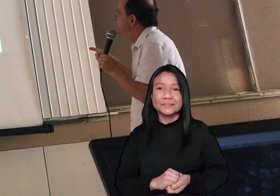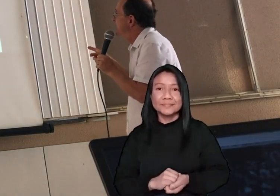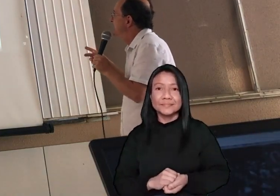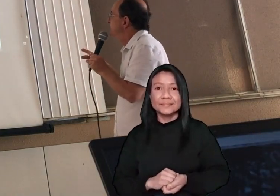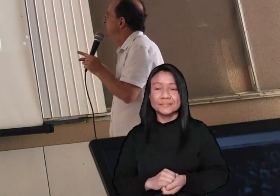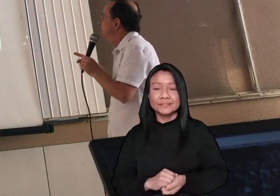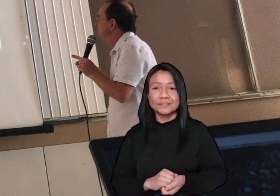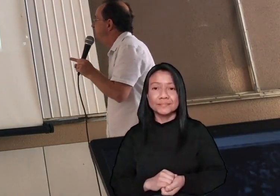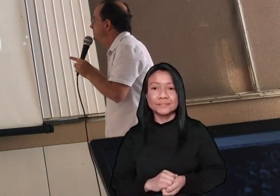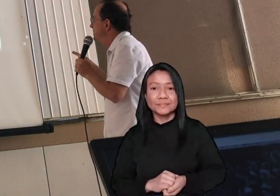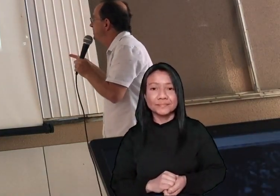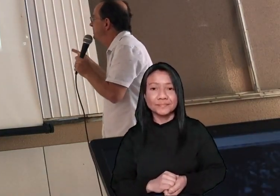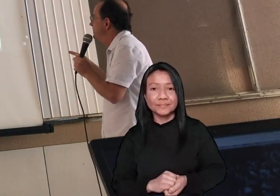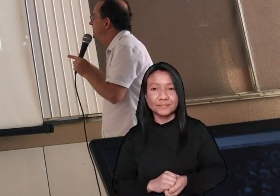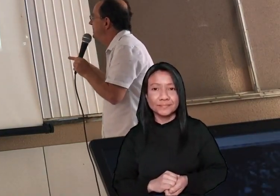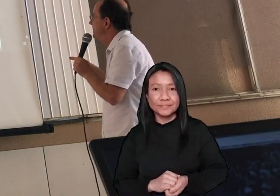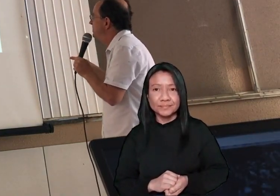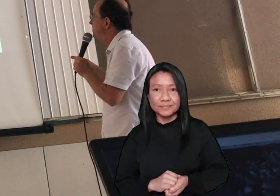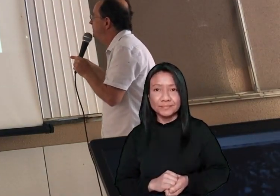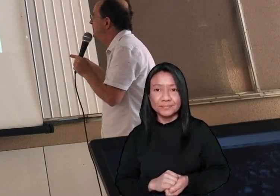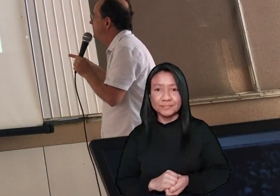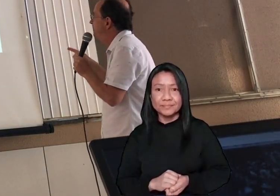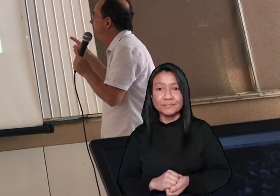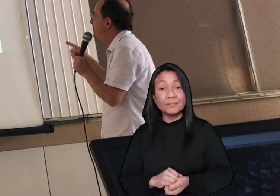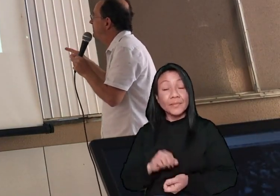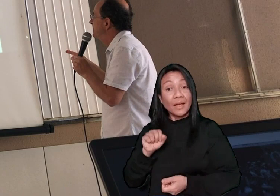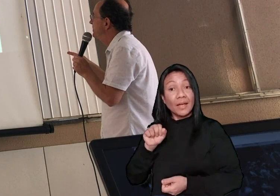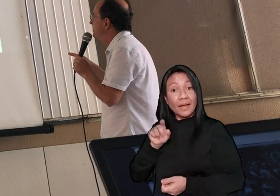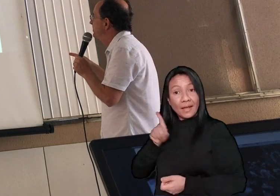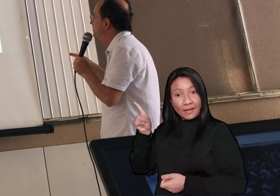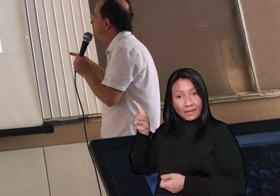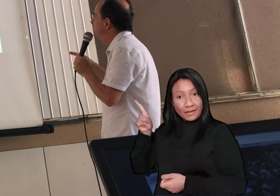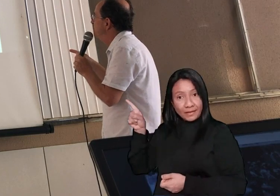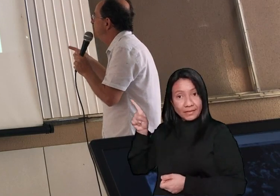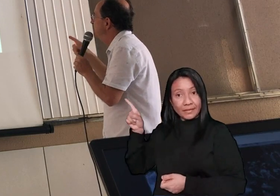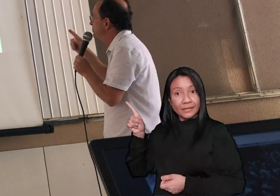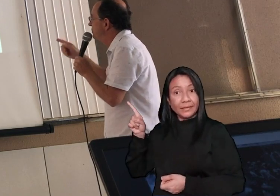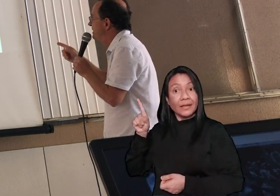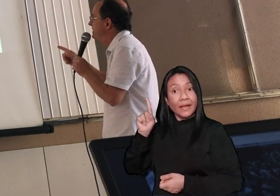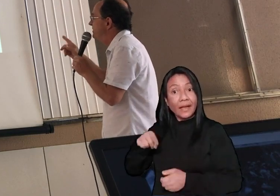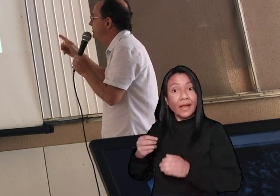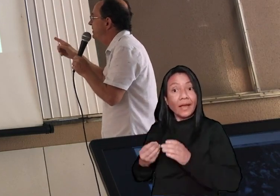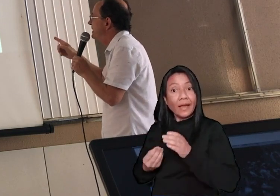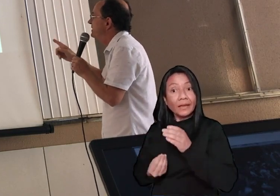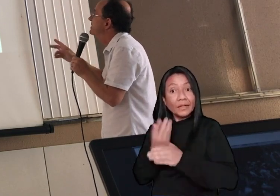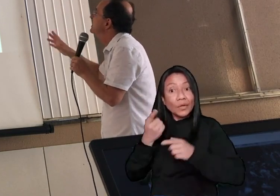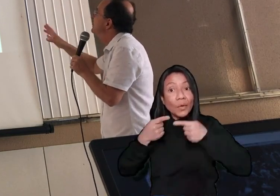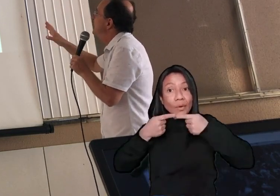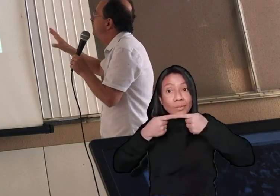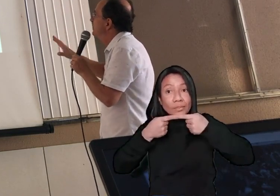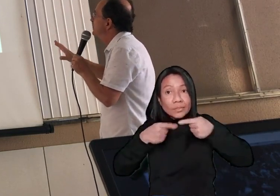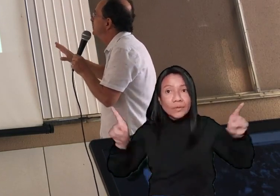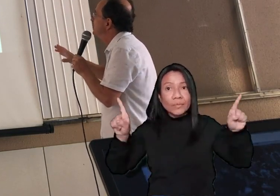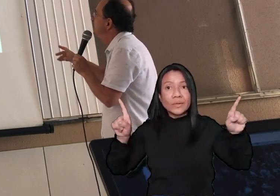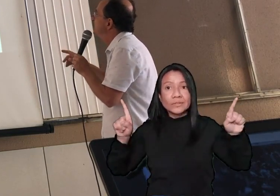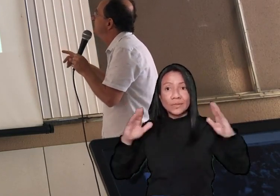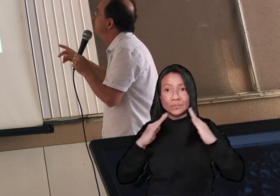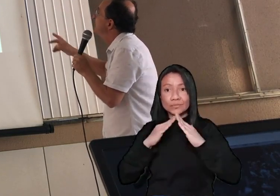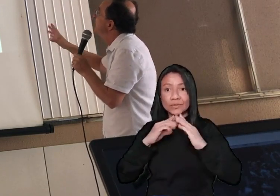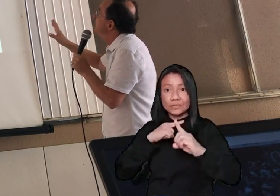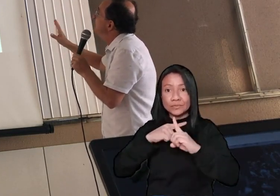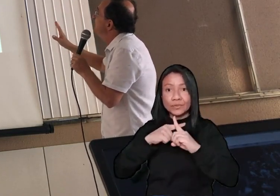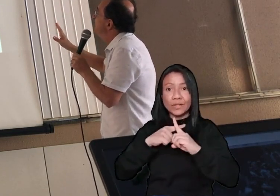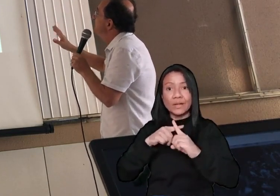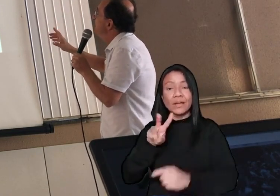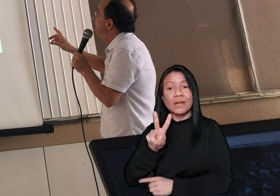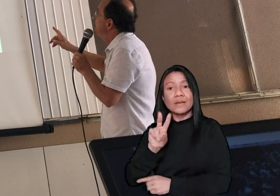Aqui é uma inauguração, se não me engano, da capela do Vila Rio Tuna, se não estou enganado. Inauguração da